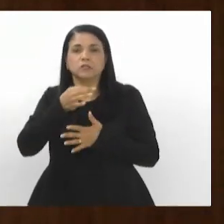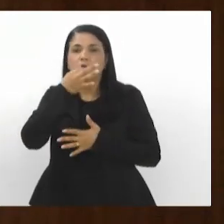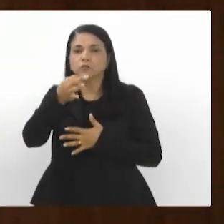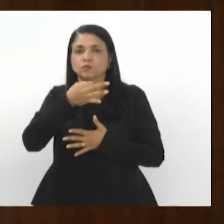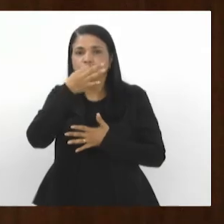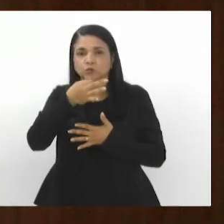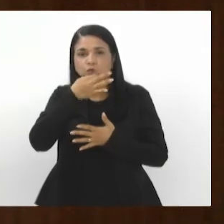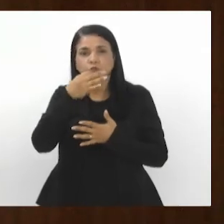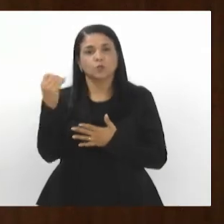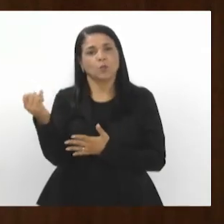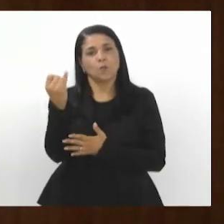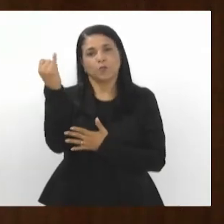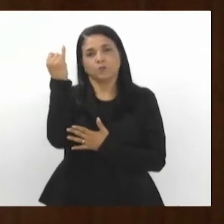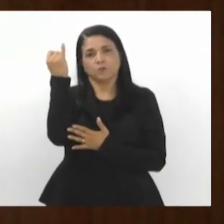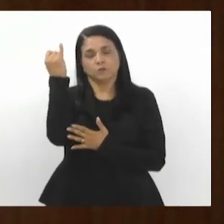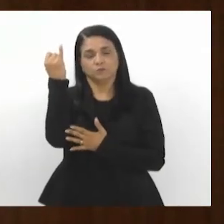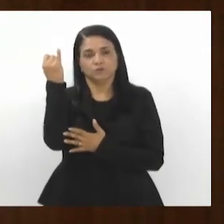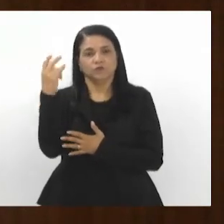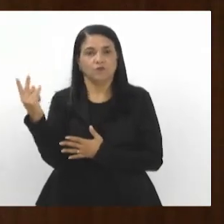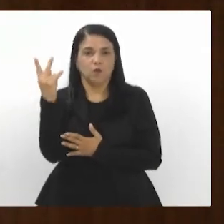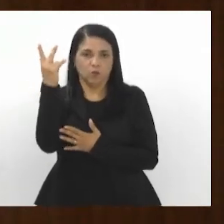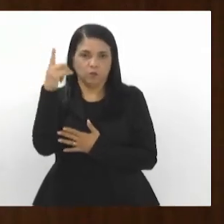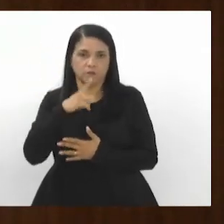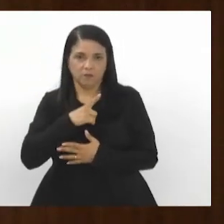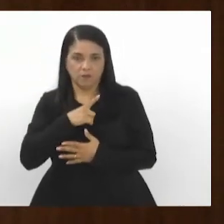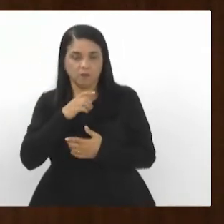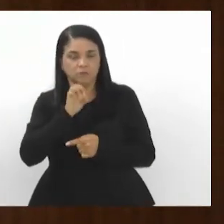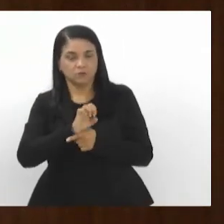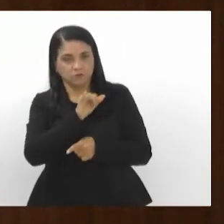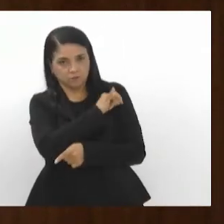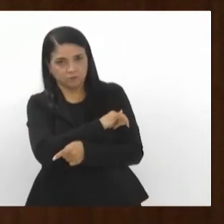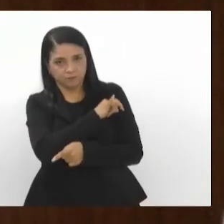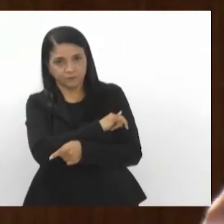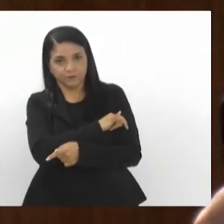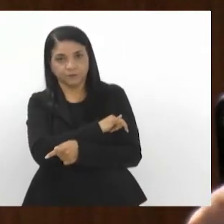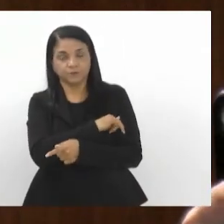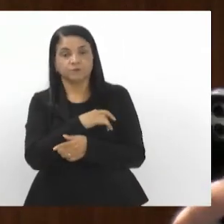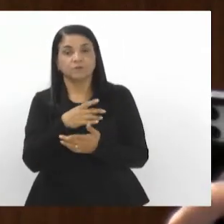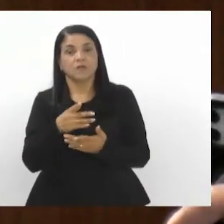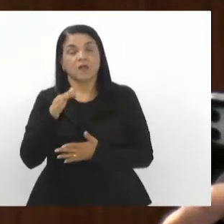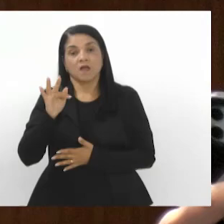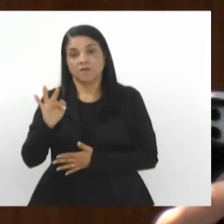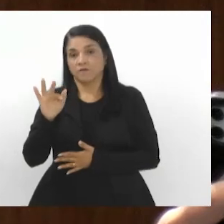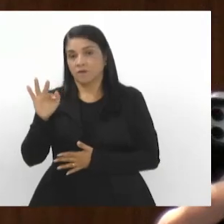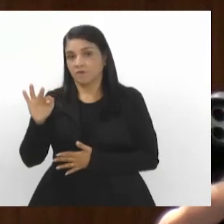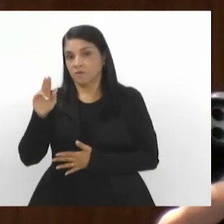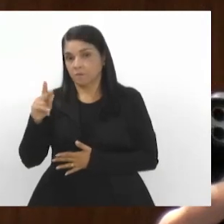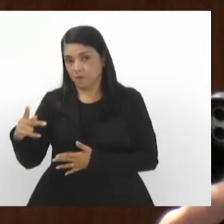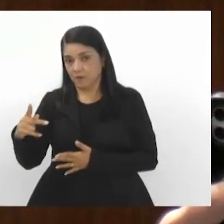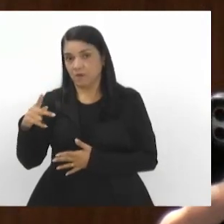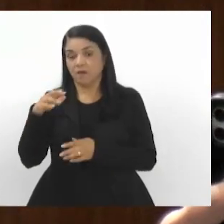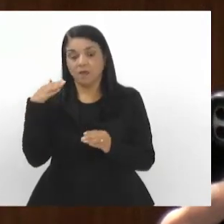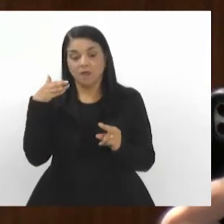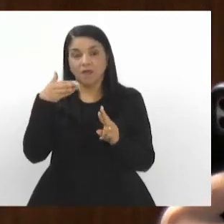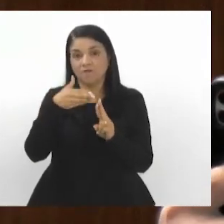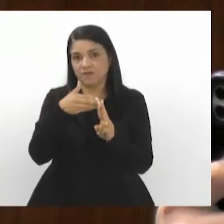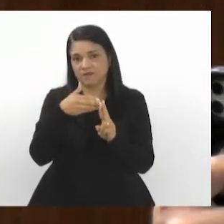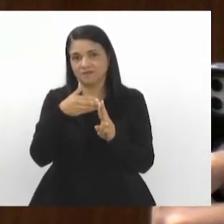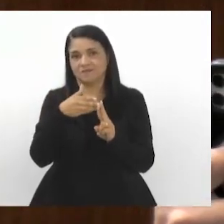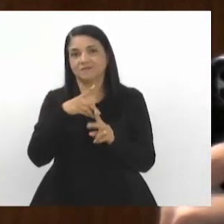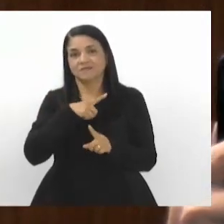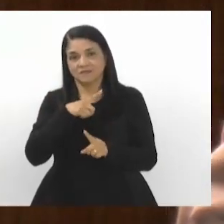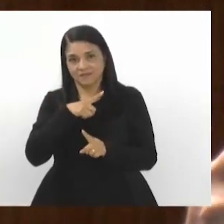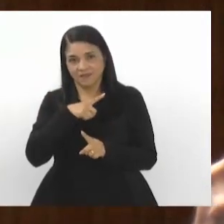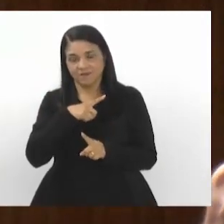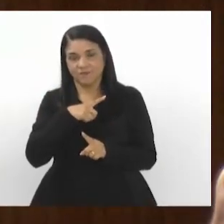que são de grande pertinência para o estado do Rio de Janeiro. Então, a FFP é uma referência. Então, termos